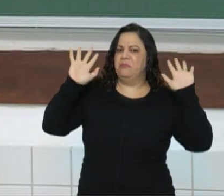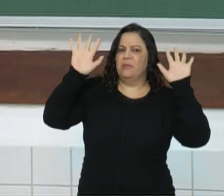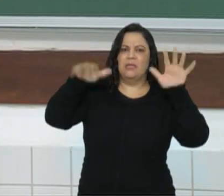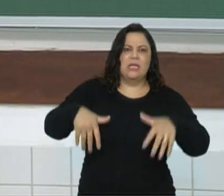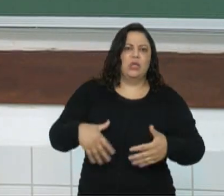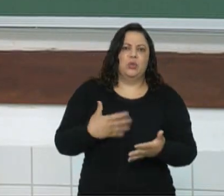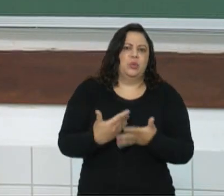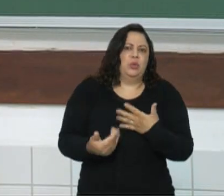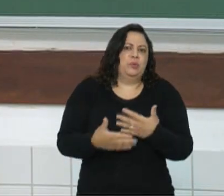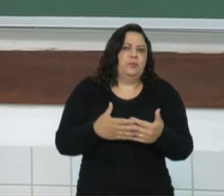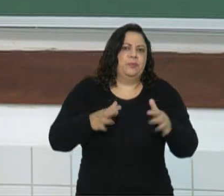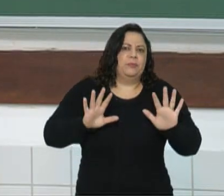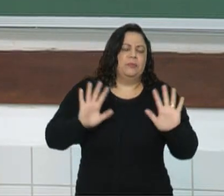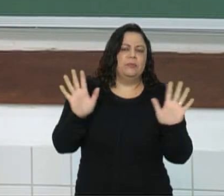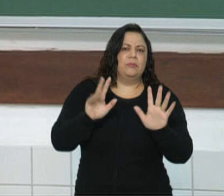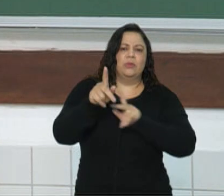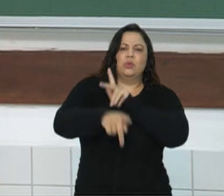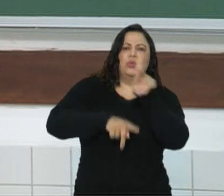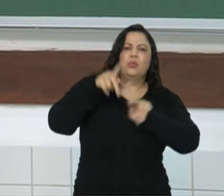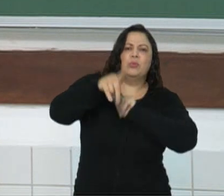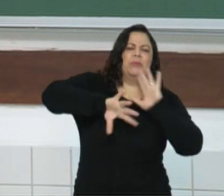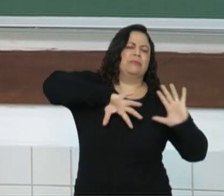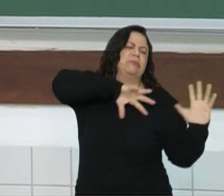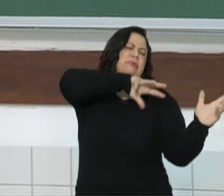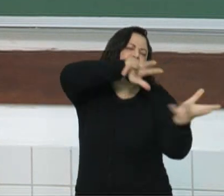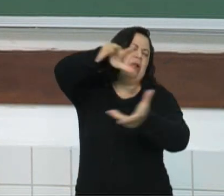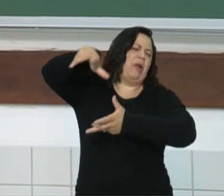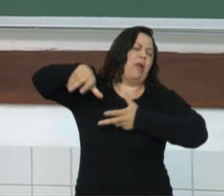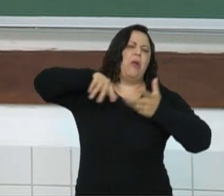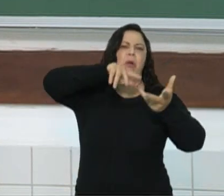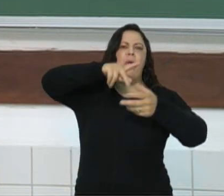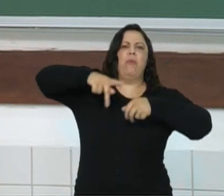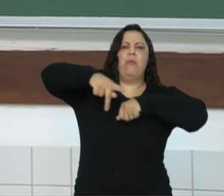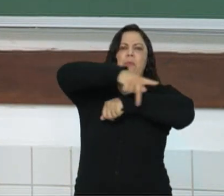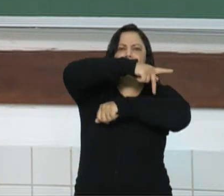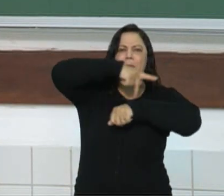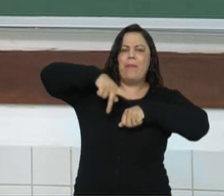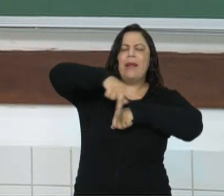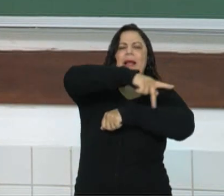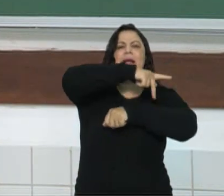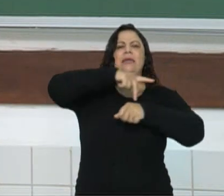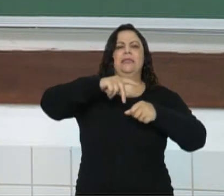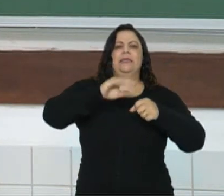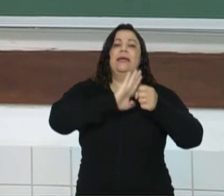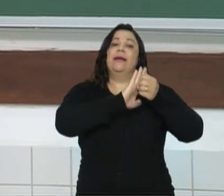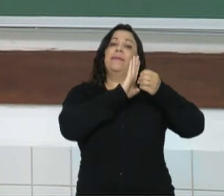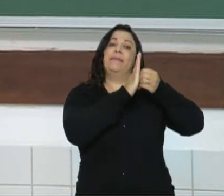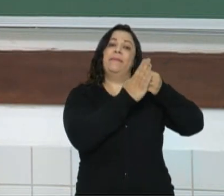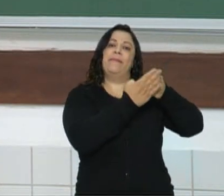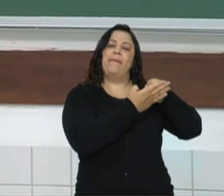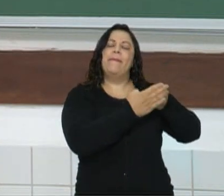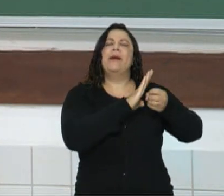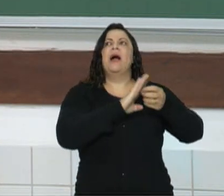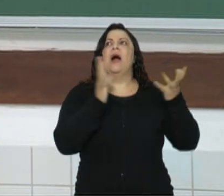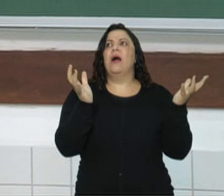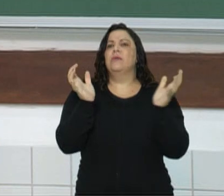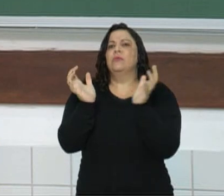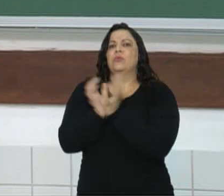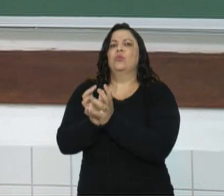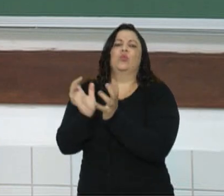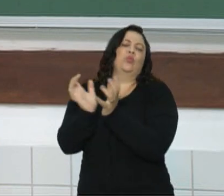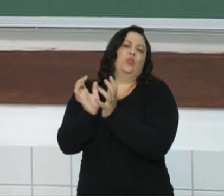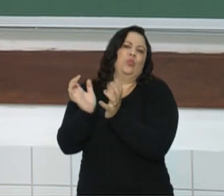Globo, como toda a população terrestre, ou seja, do meu país, do meu bairro, do meu grupo social, mas eu só sou